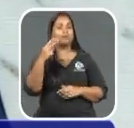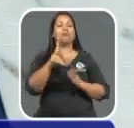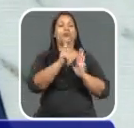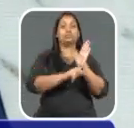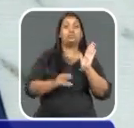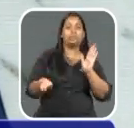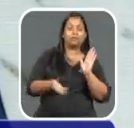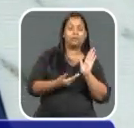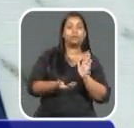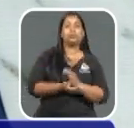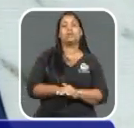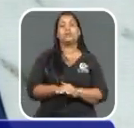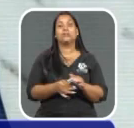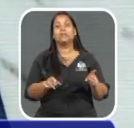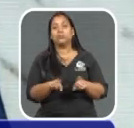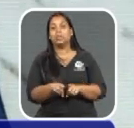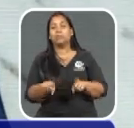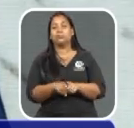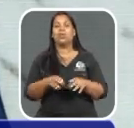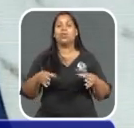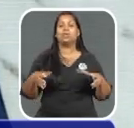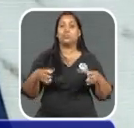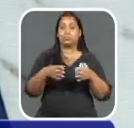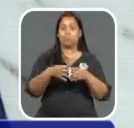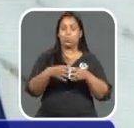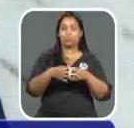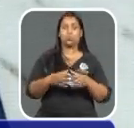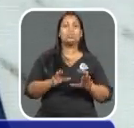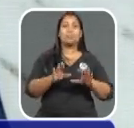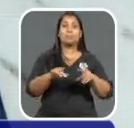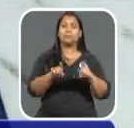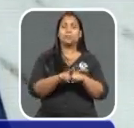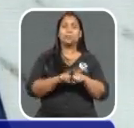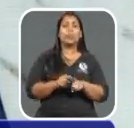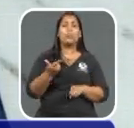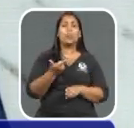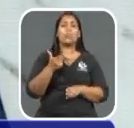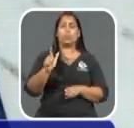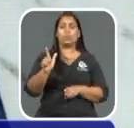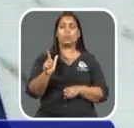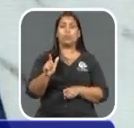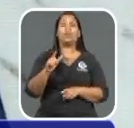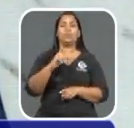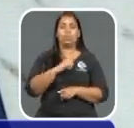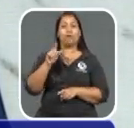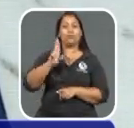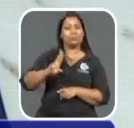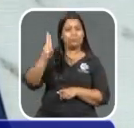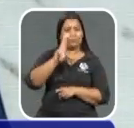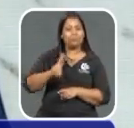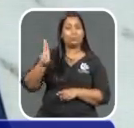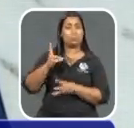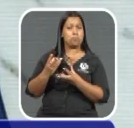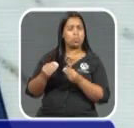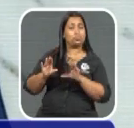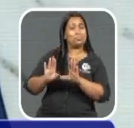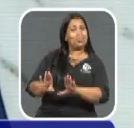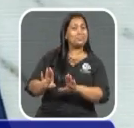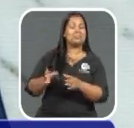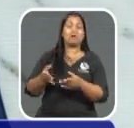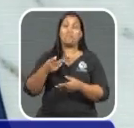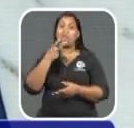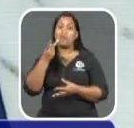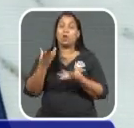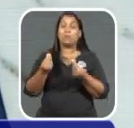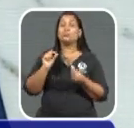projetos, né, na questão das comissões, mas tem também um outro lado que vocês utilizam muito, mas que não se